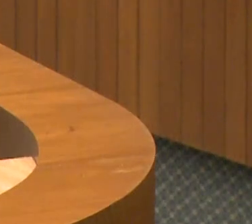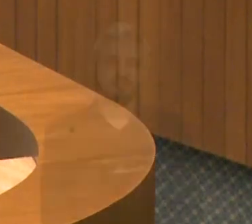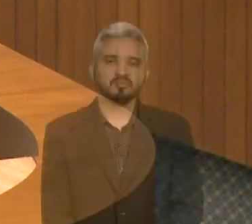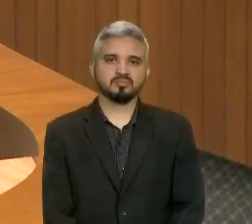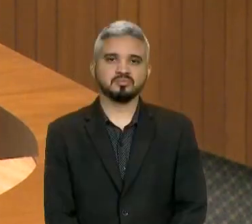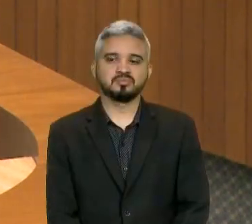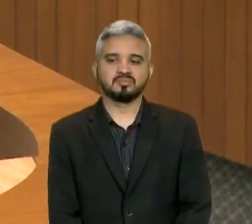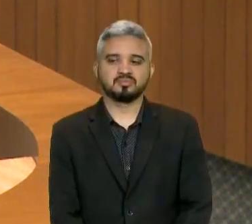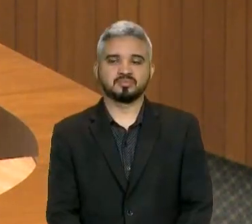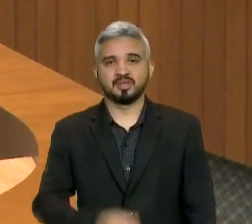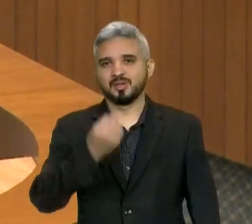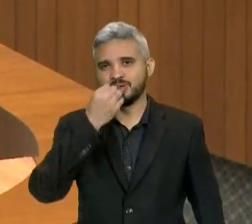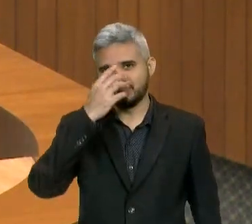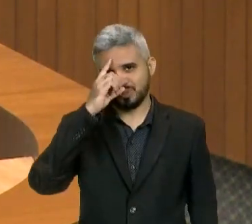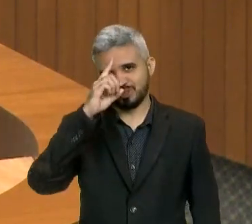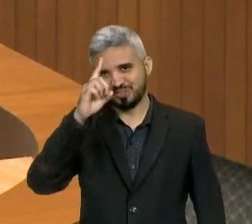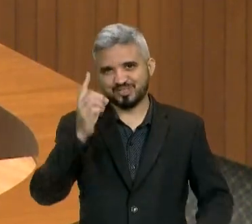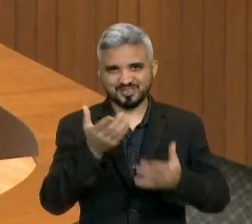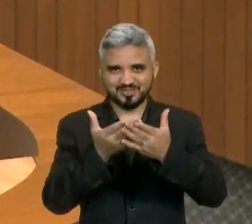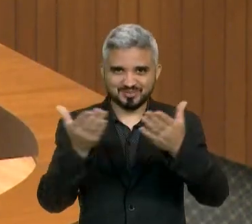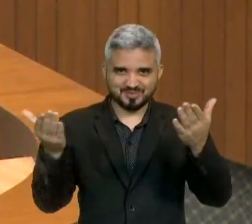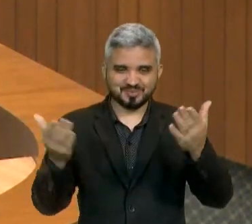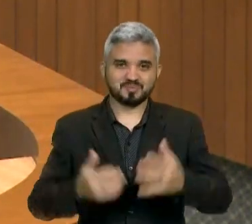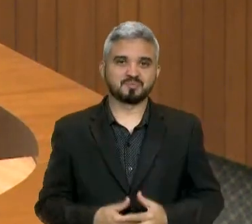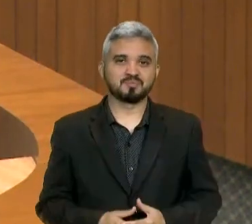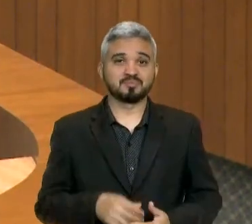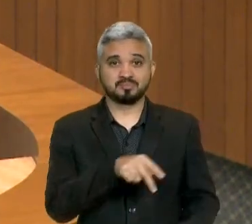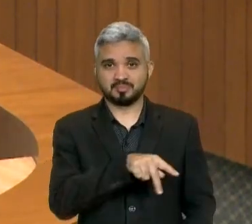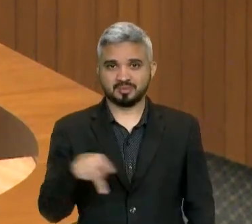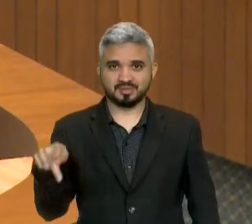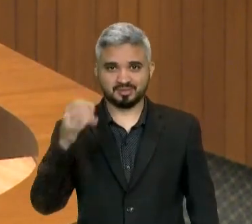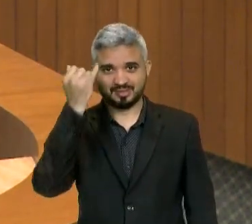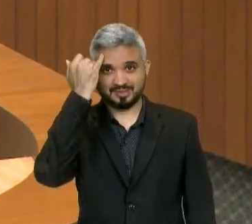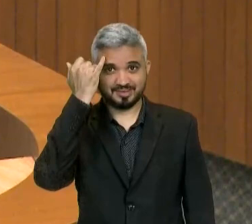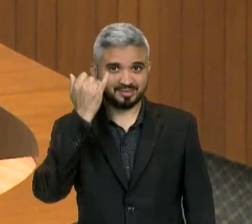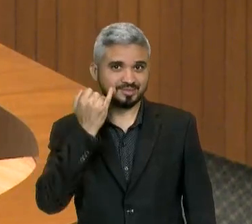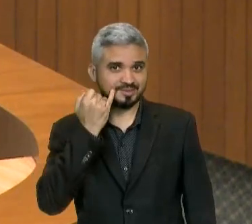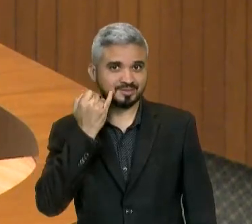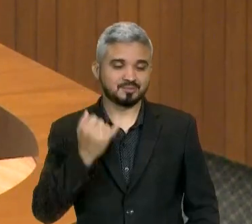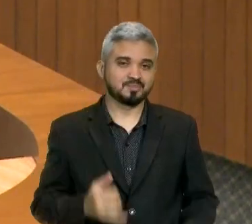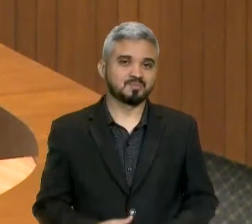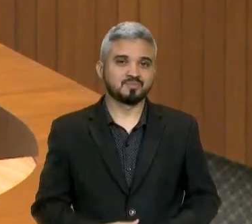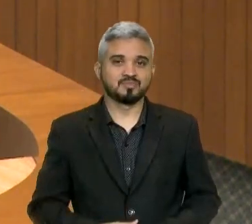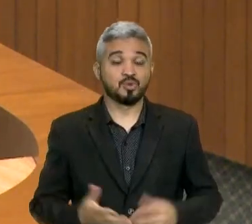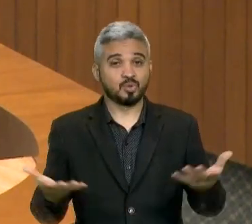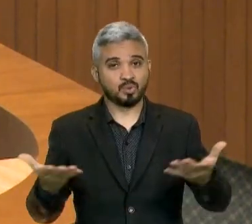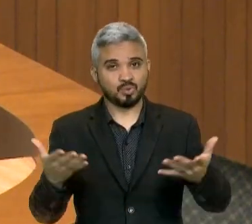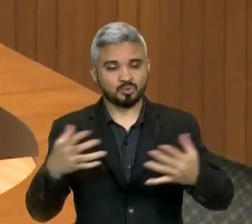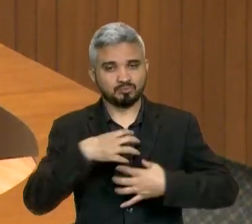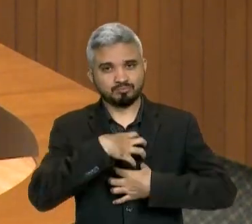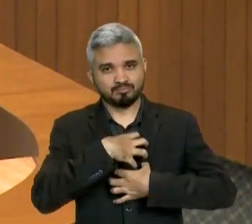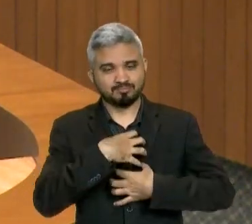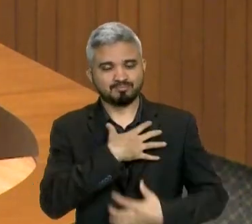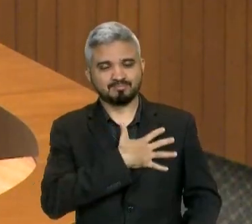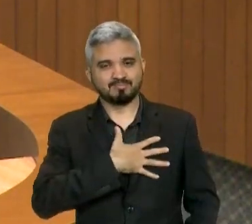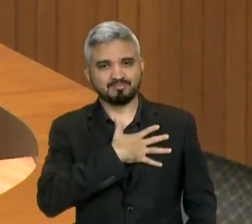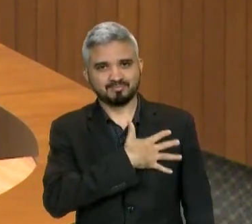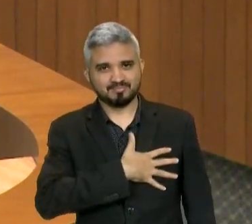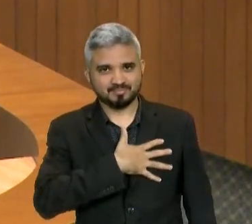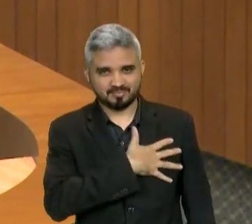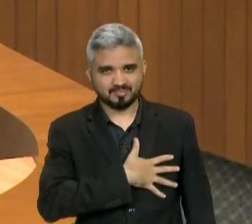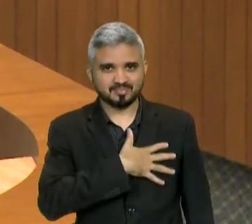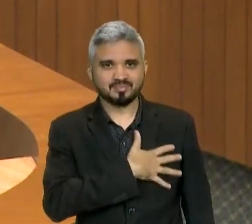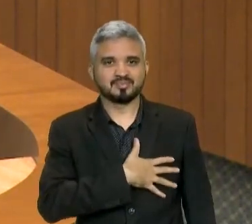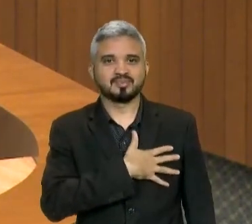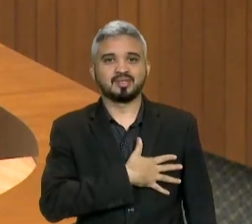Bom dia a todos, senhoras e senhores, presidente Iracema. Para mim é uma satisfação muito grande subir à tribuna depois